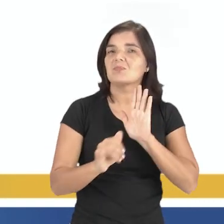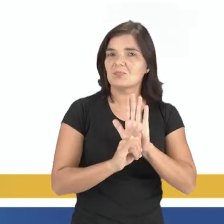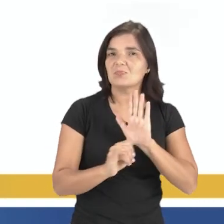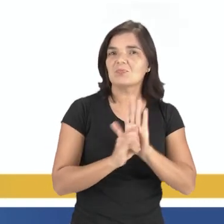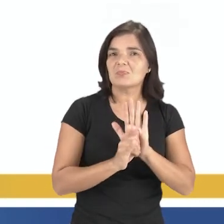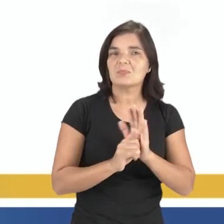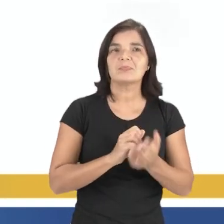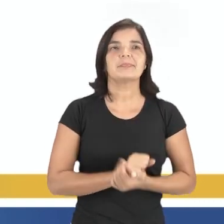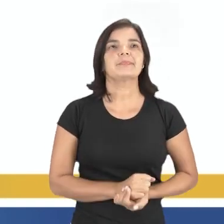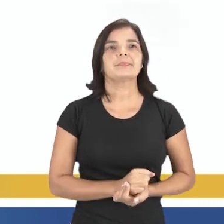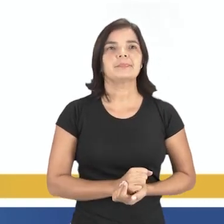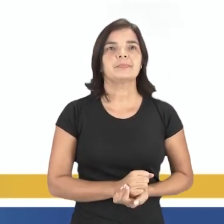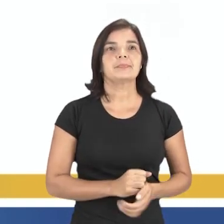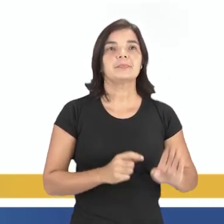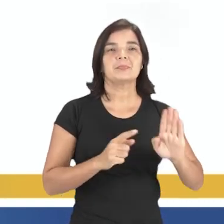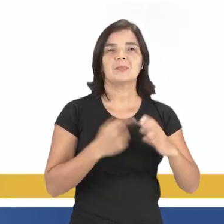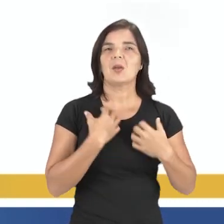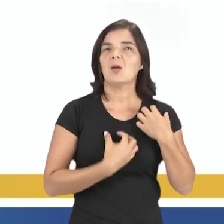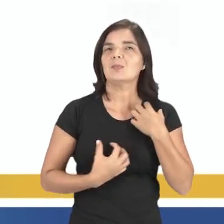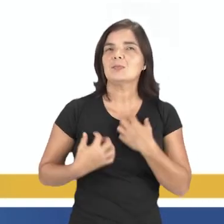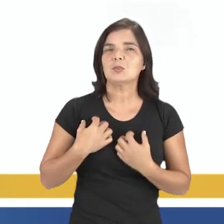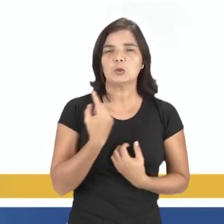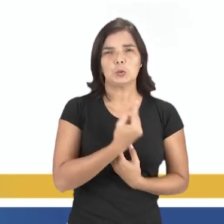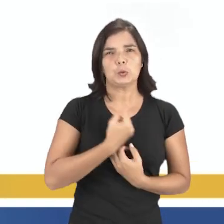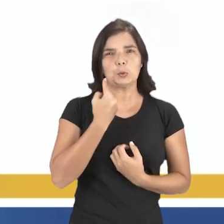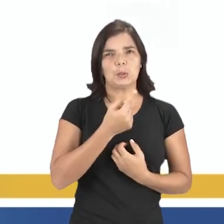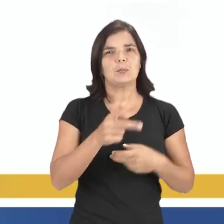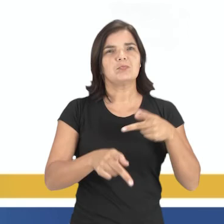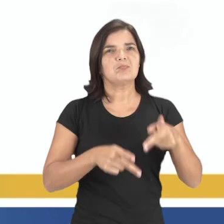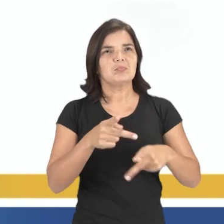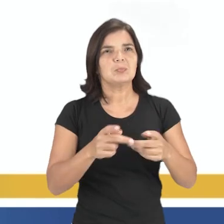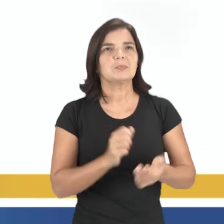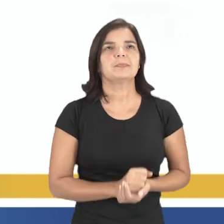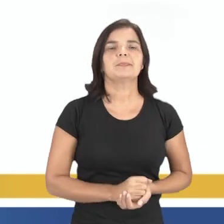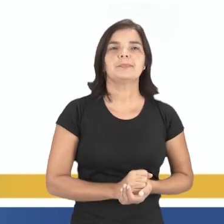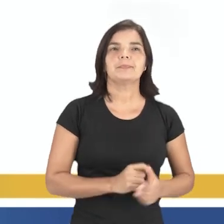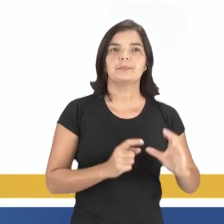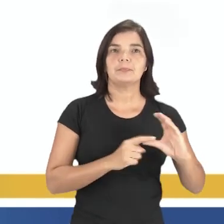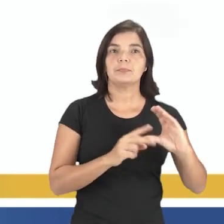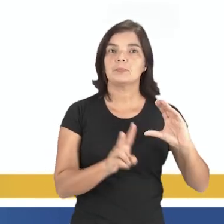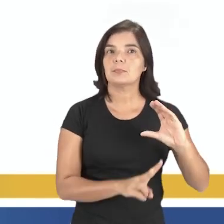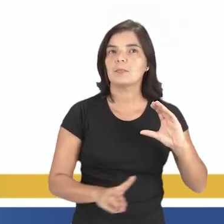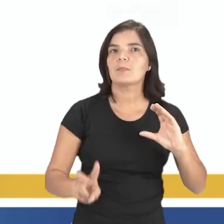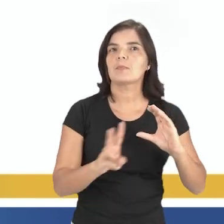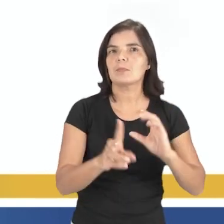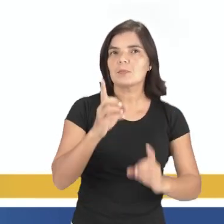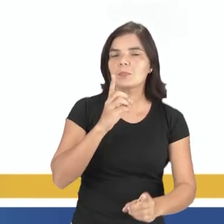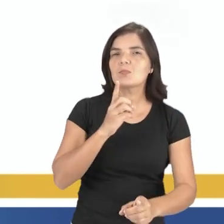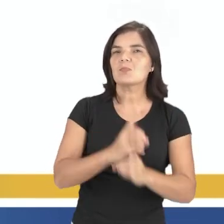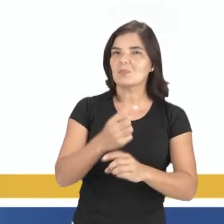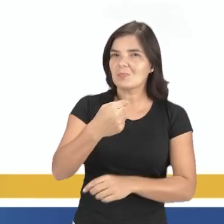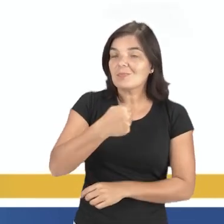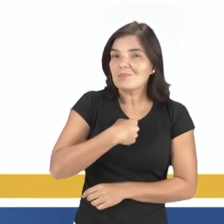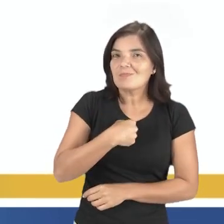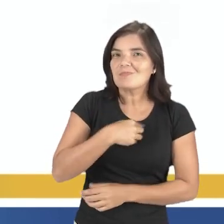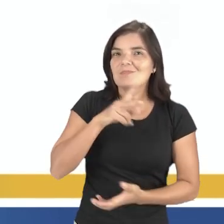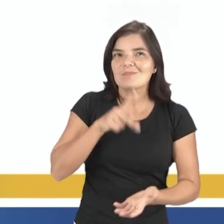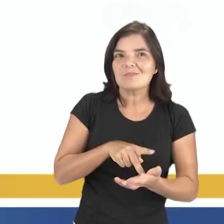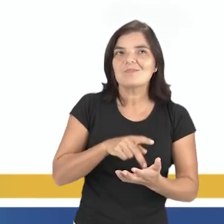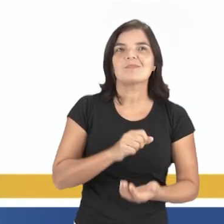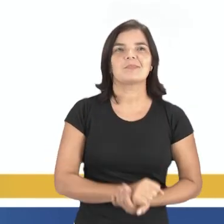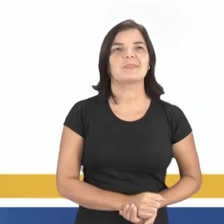traços identitários. B. Angústia com a solidão em público. C. Valorização da descoberta do